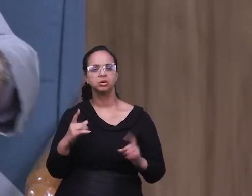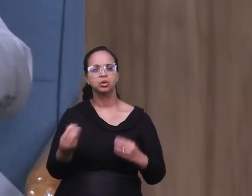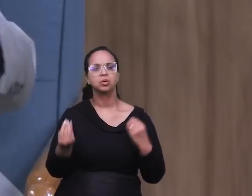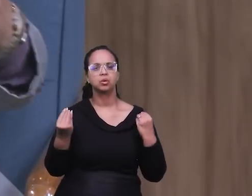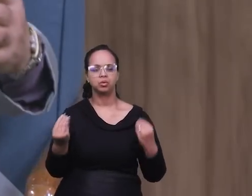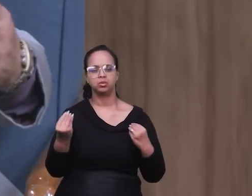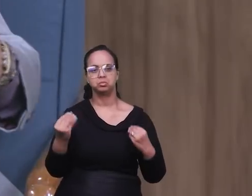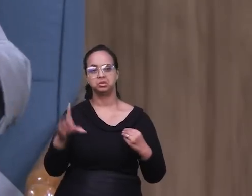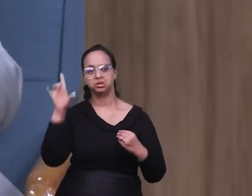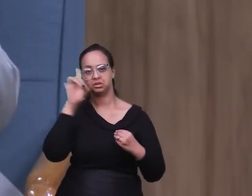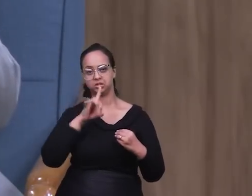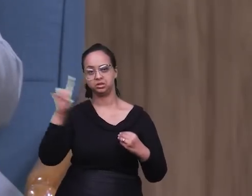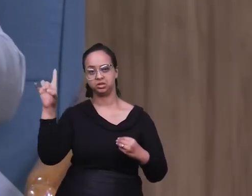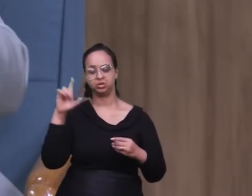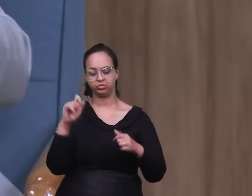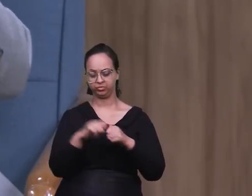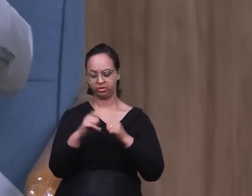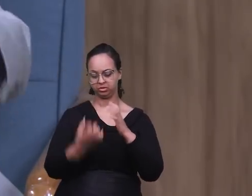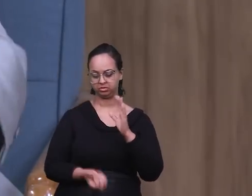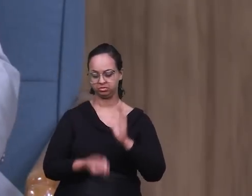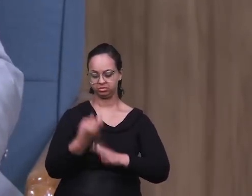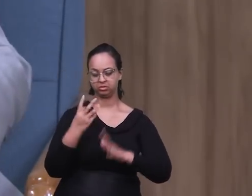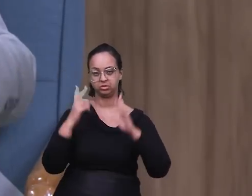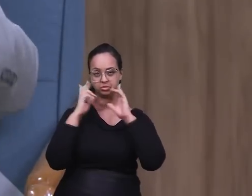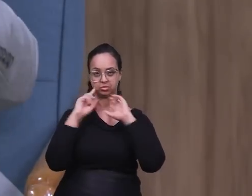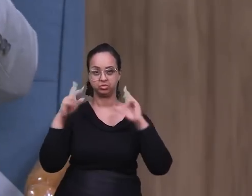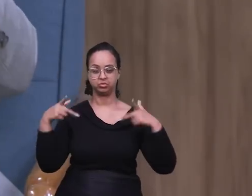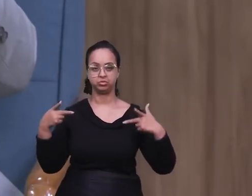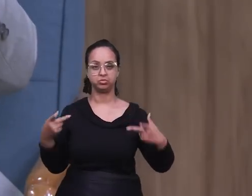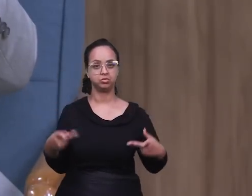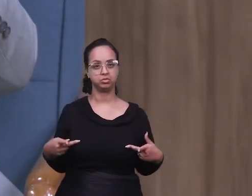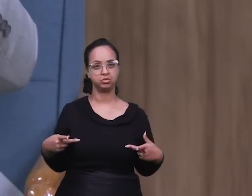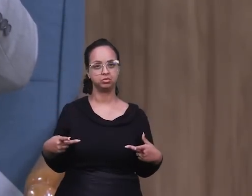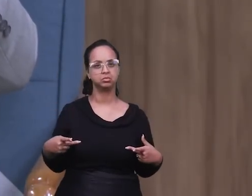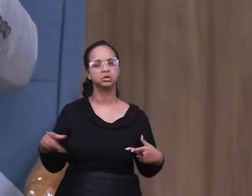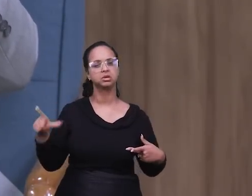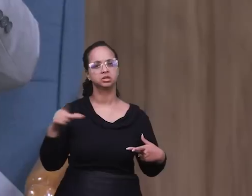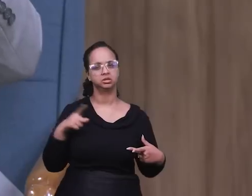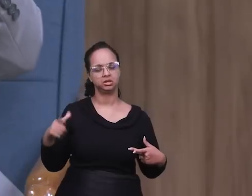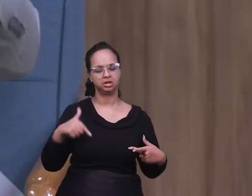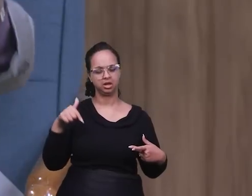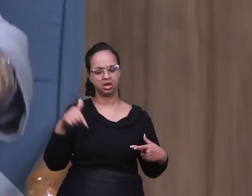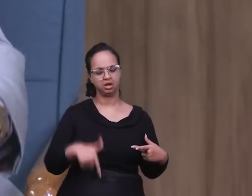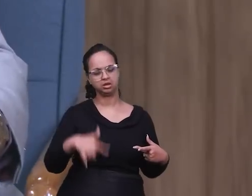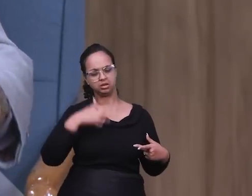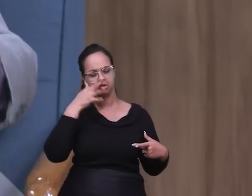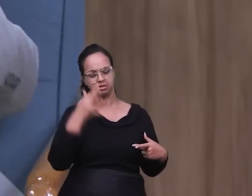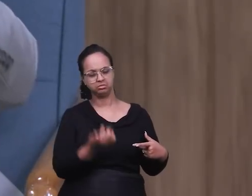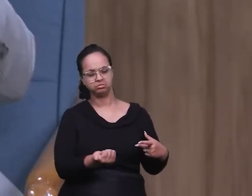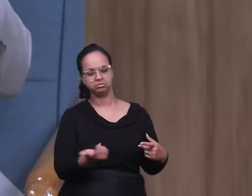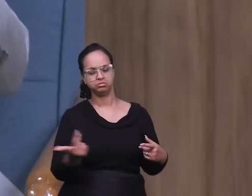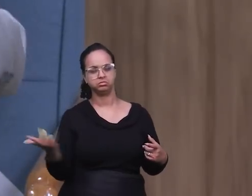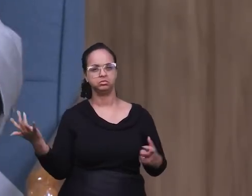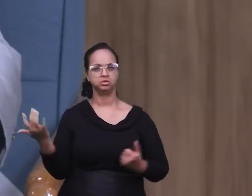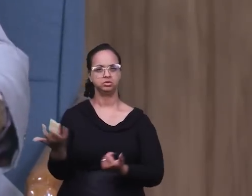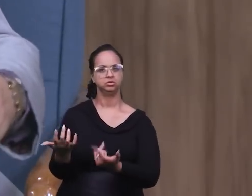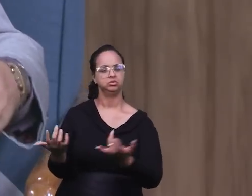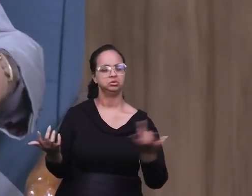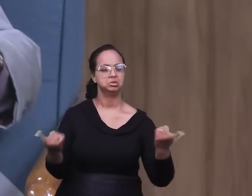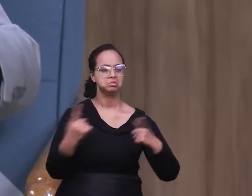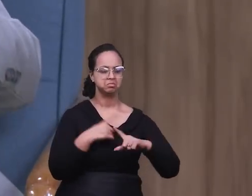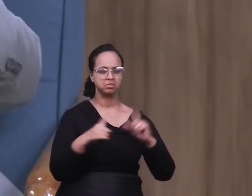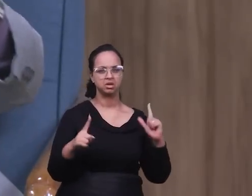esse projeto maravilhoso. Quando Deus fez o homem, né, e o colocou no jardim, e o